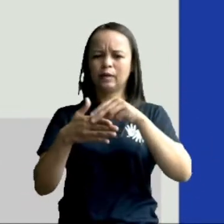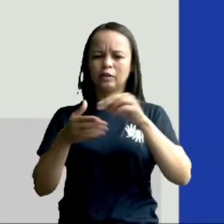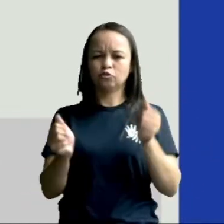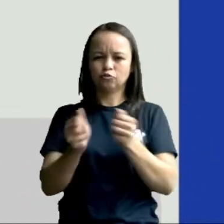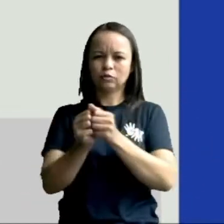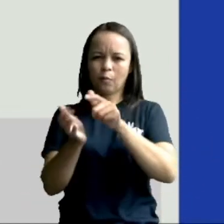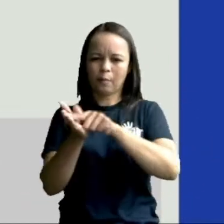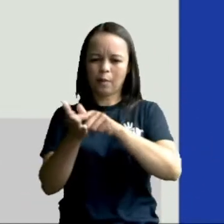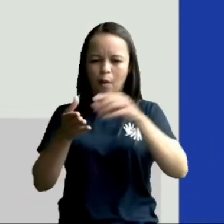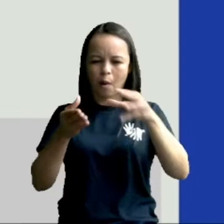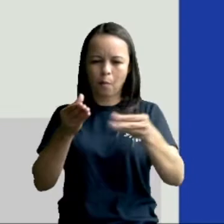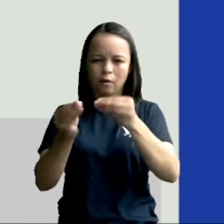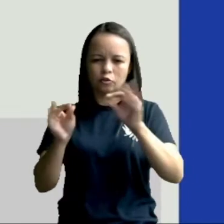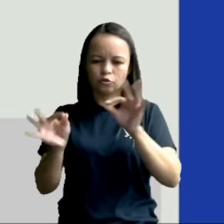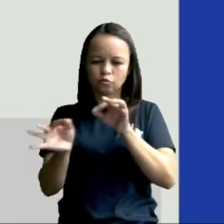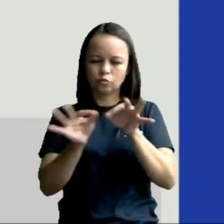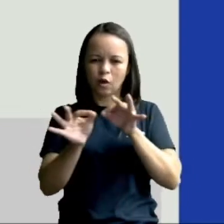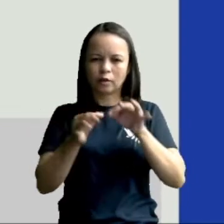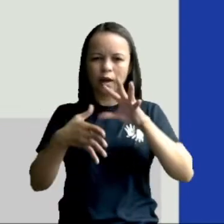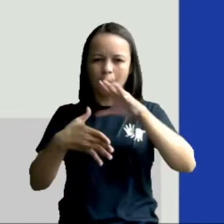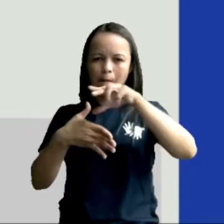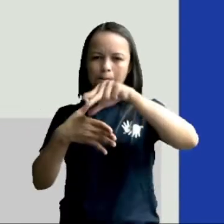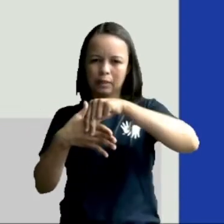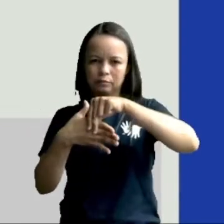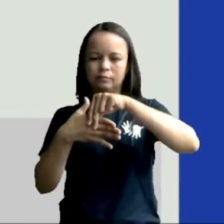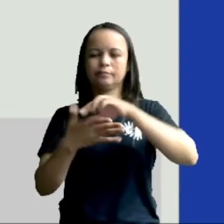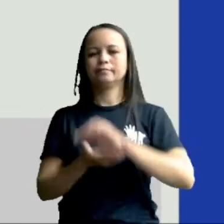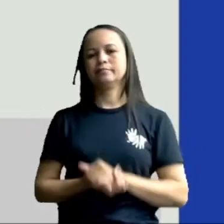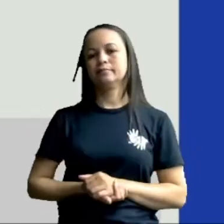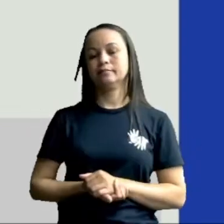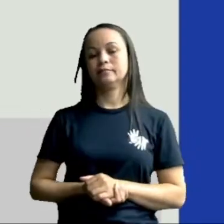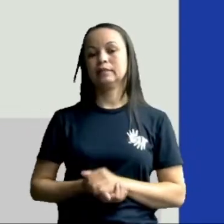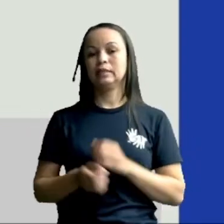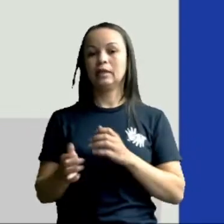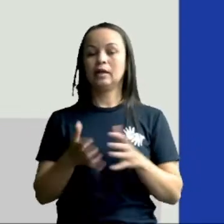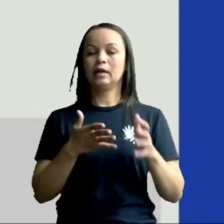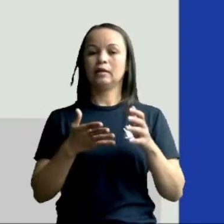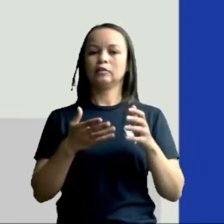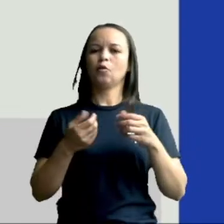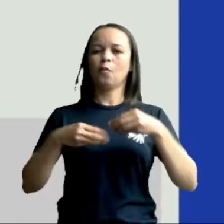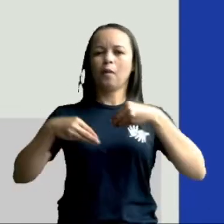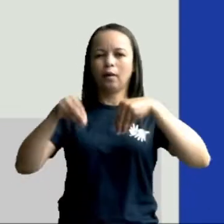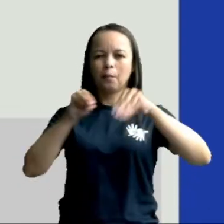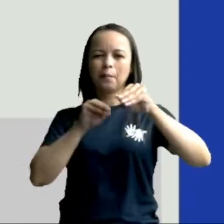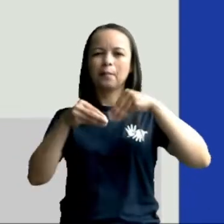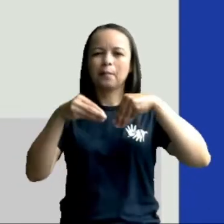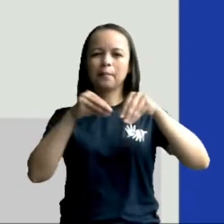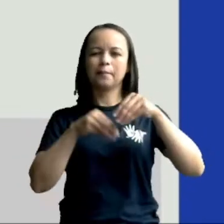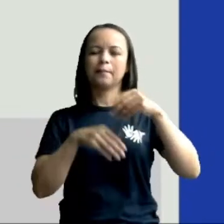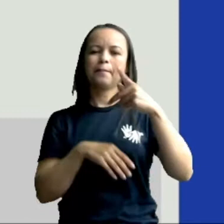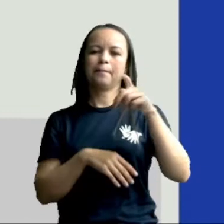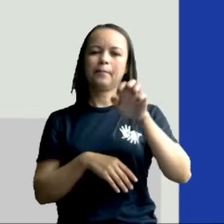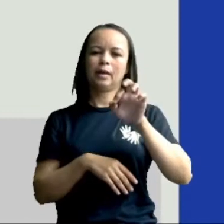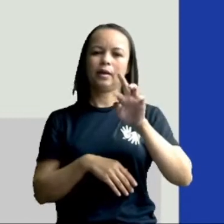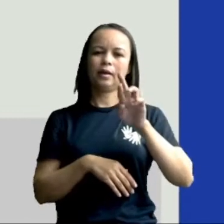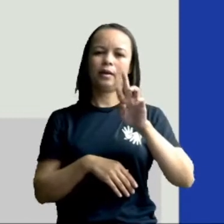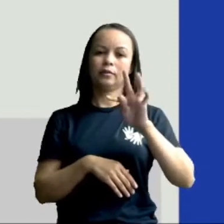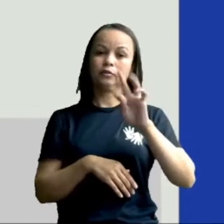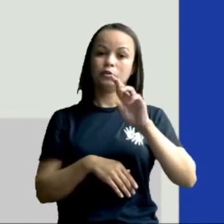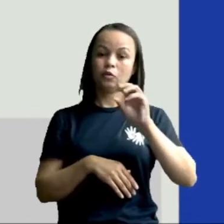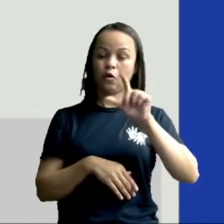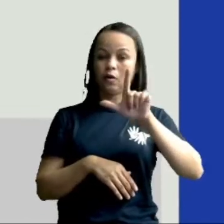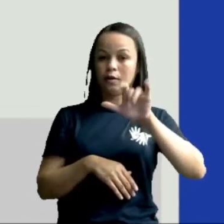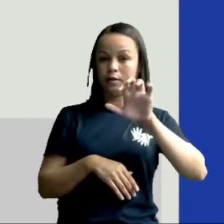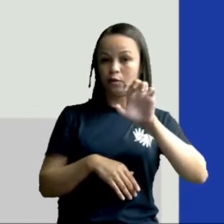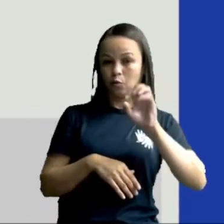os papeizinhos. Pronto. Petróleo, matéria-prima para o plástico. Opa! Régua